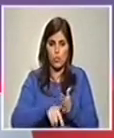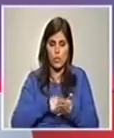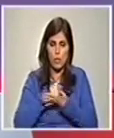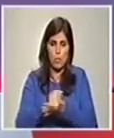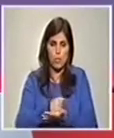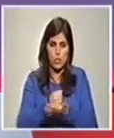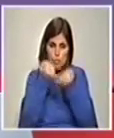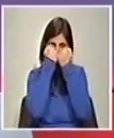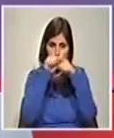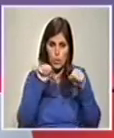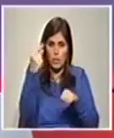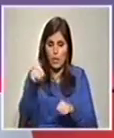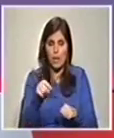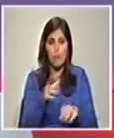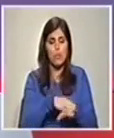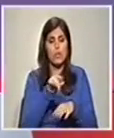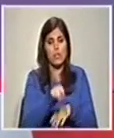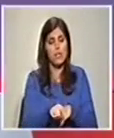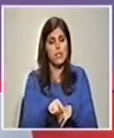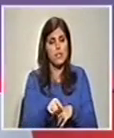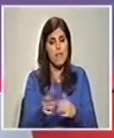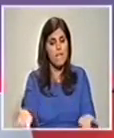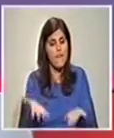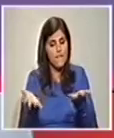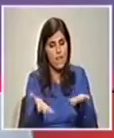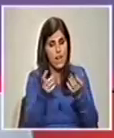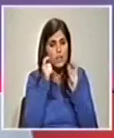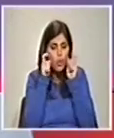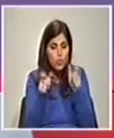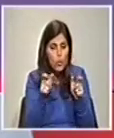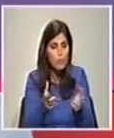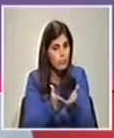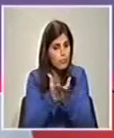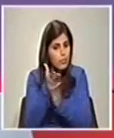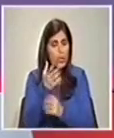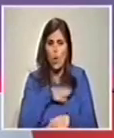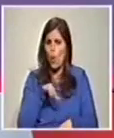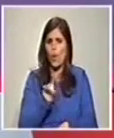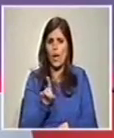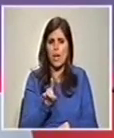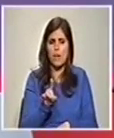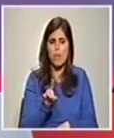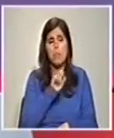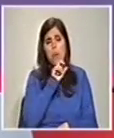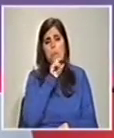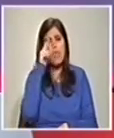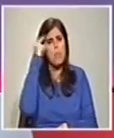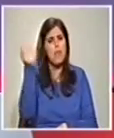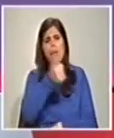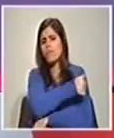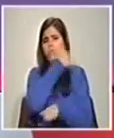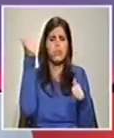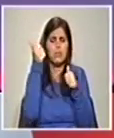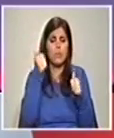tornem autónomos. Por isso, monitorizamos tanto a sua sustentabilidade. O que eu quero não é que, mesmo que seja a melhor ideia do mundo, um projeto